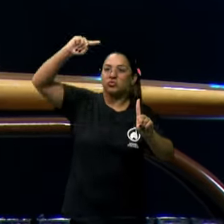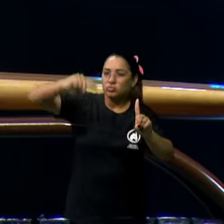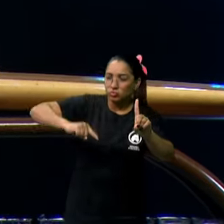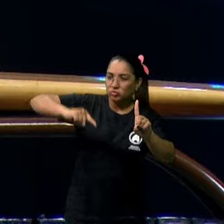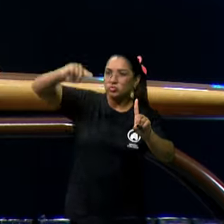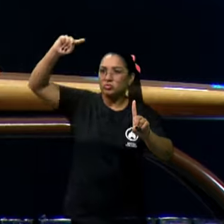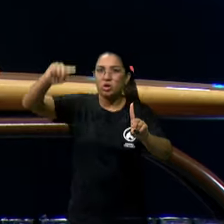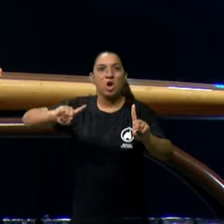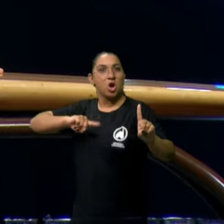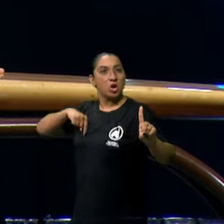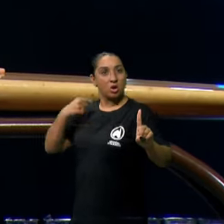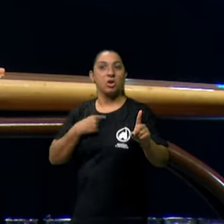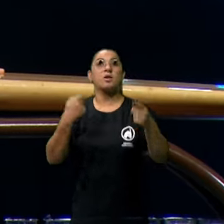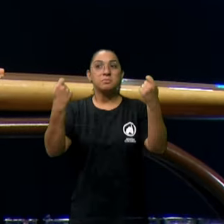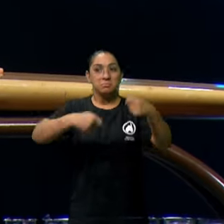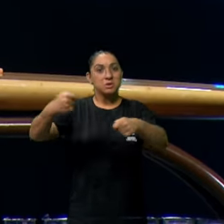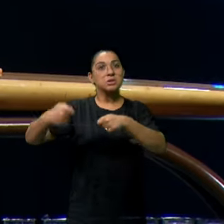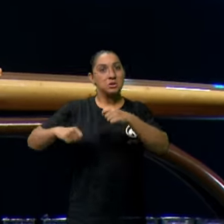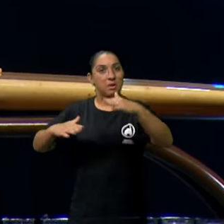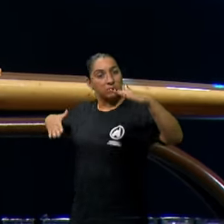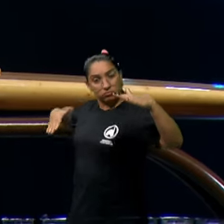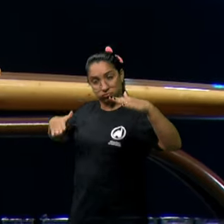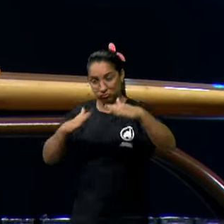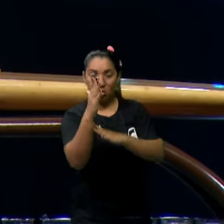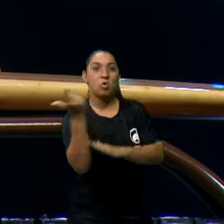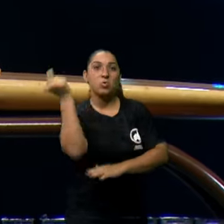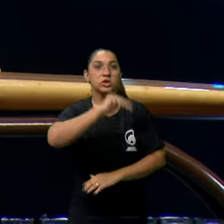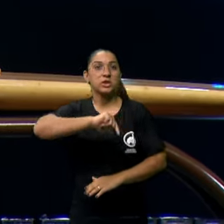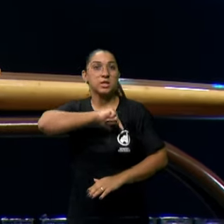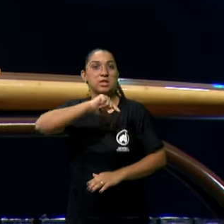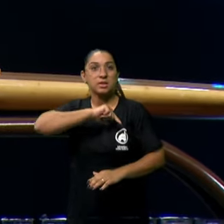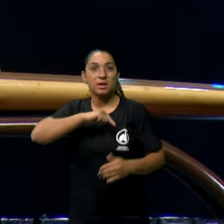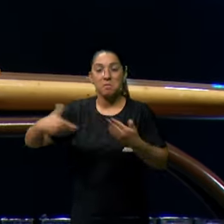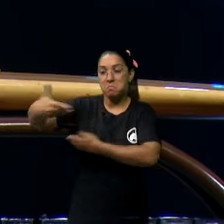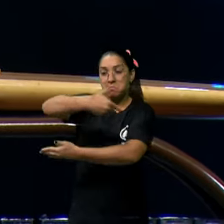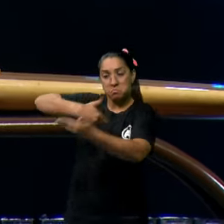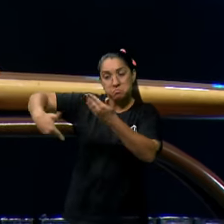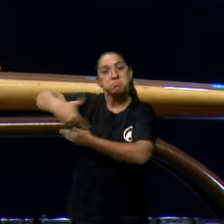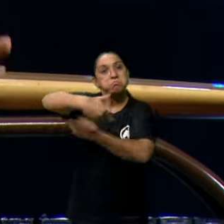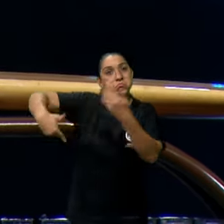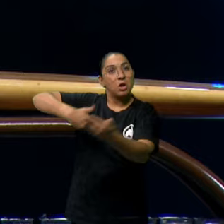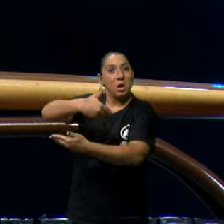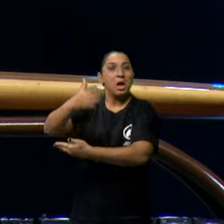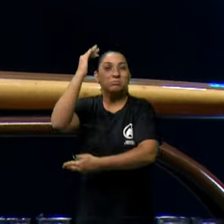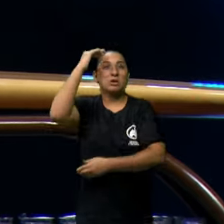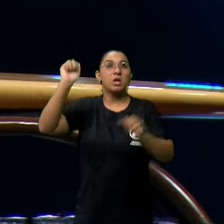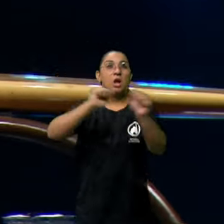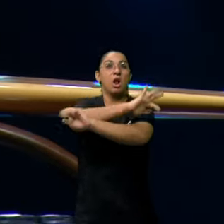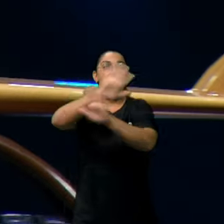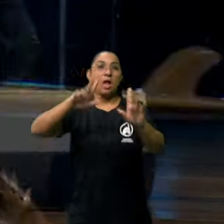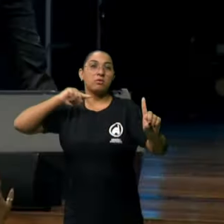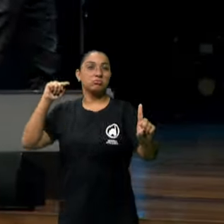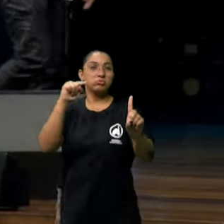acessar os livros do eterno e Abrir esses livros para julgar a nossa nação